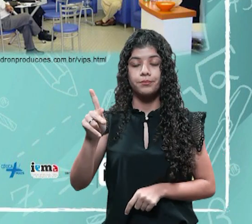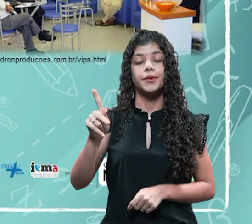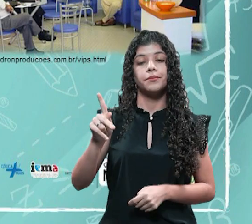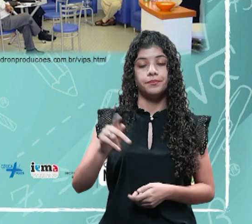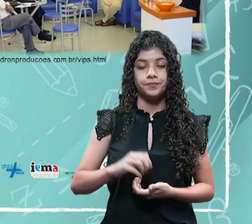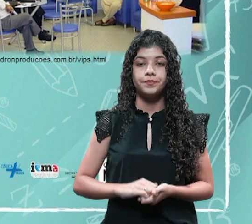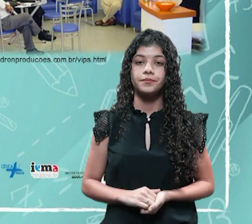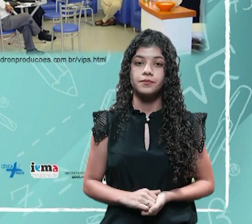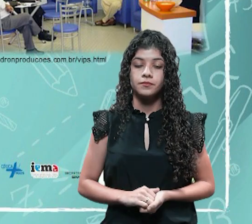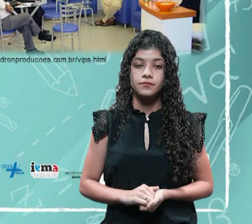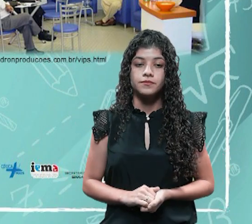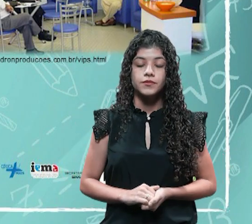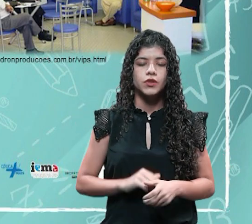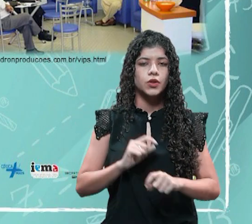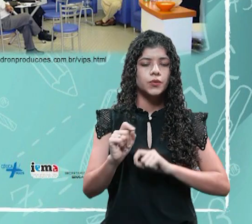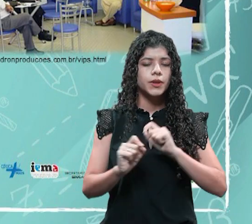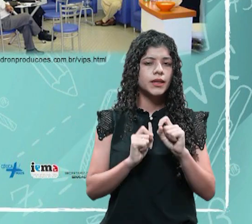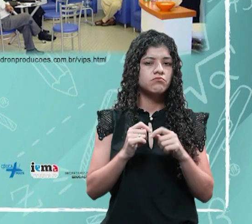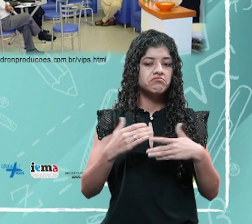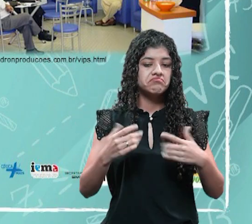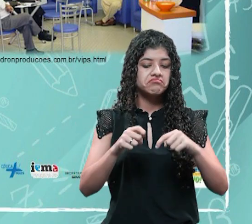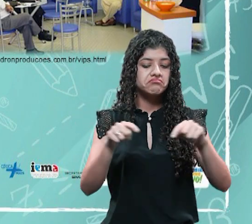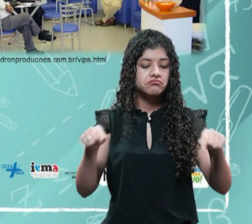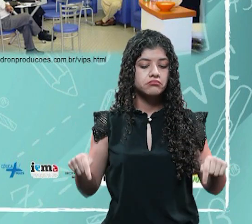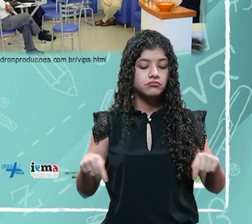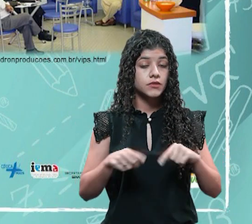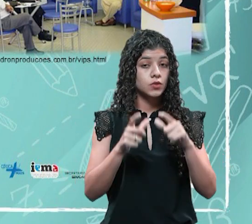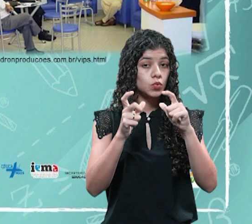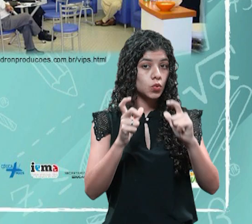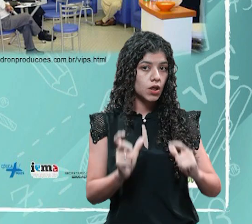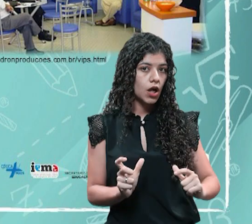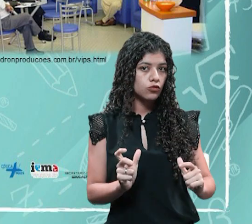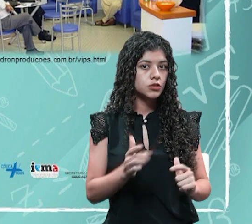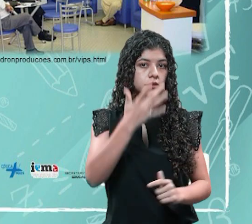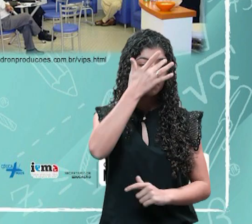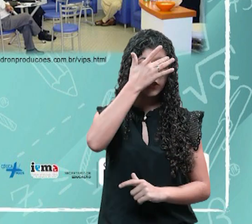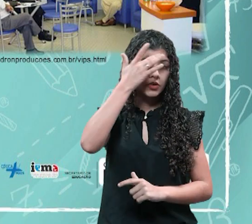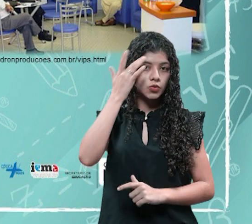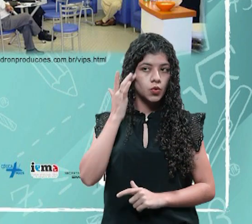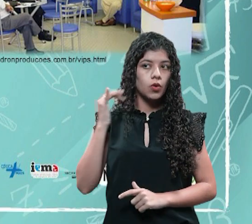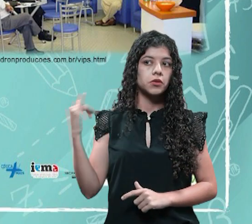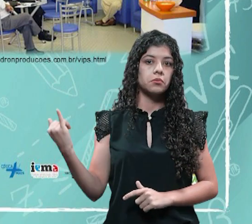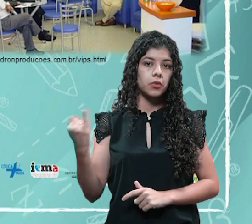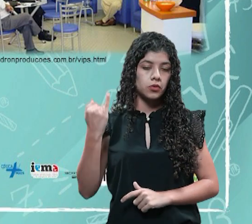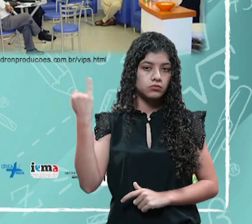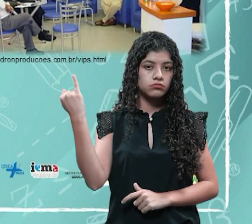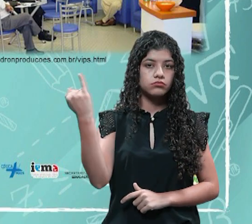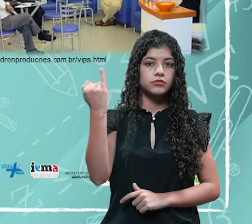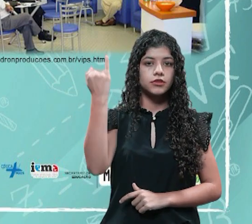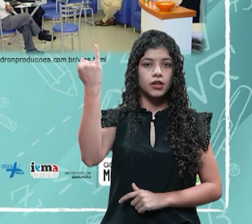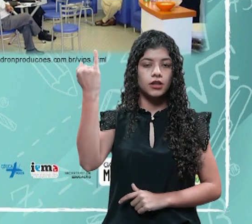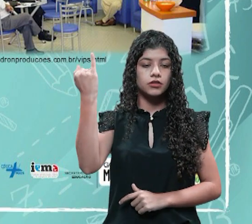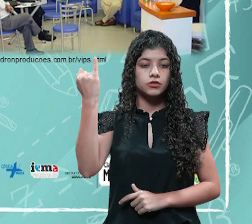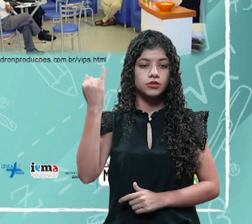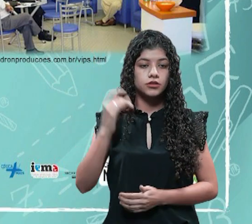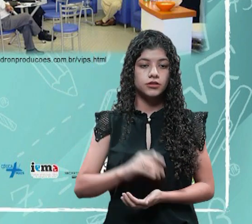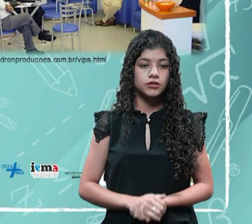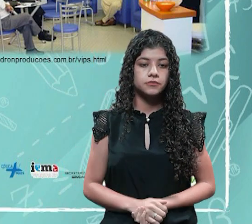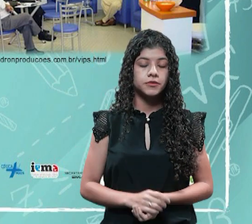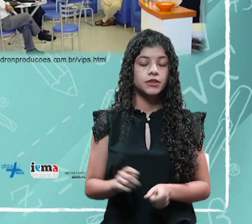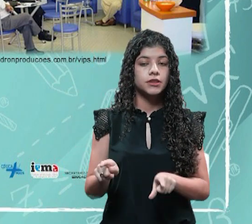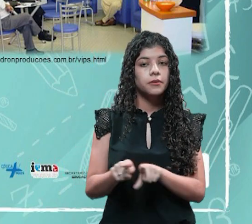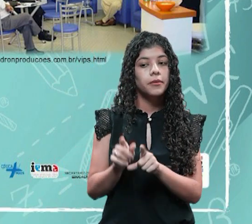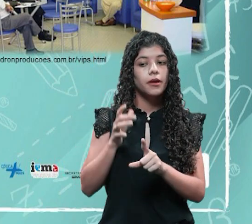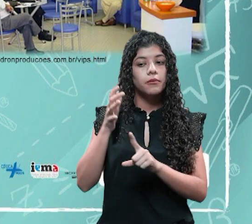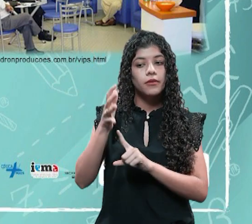ou sala VIP, né? O que seria? É um local onde as autoridades, convidados importantes, né, especiais